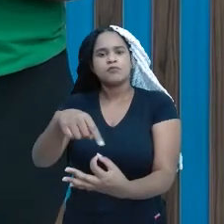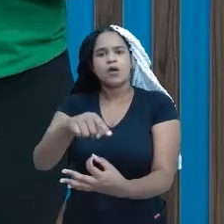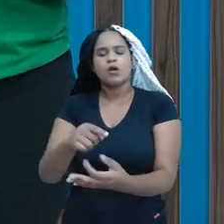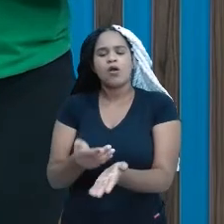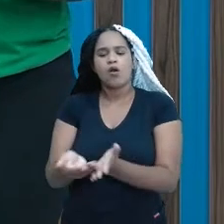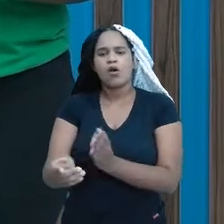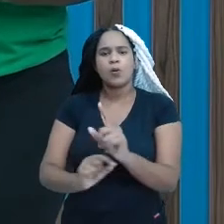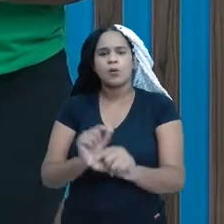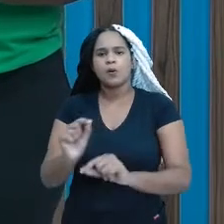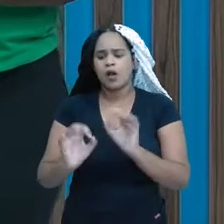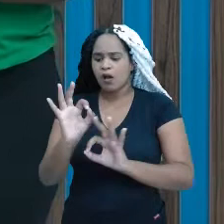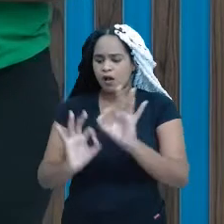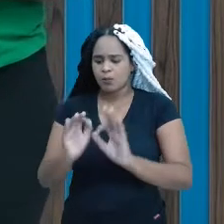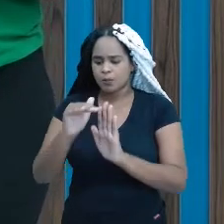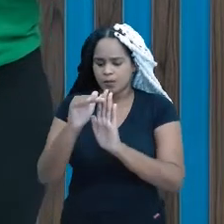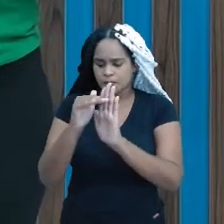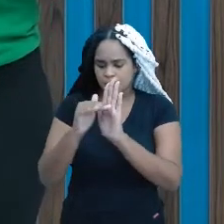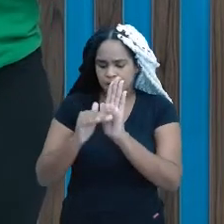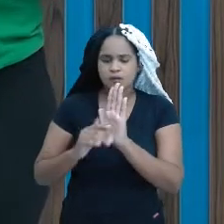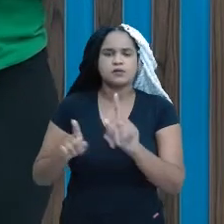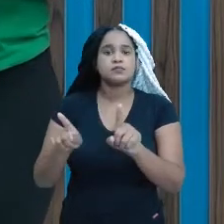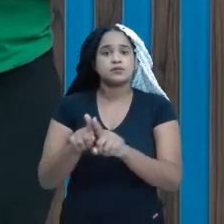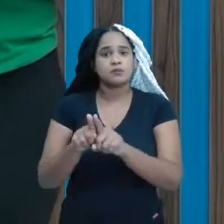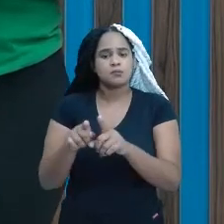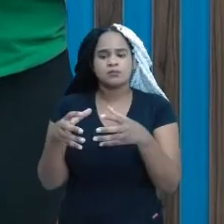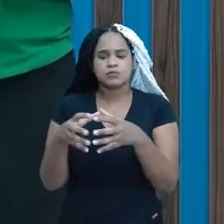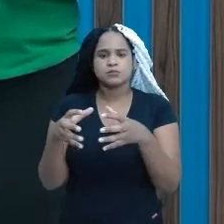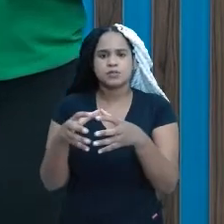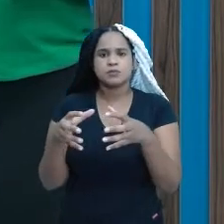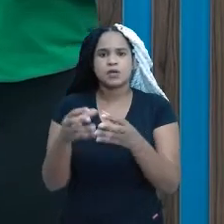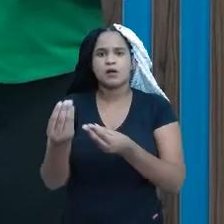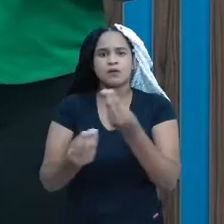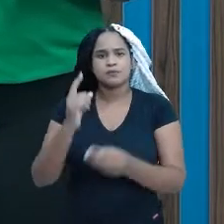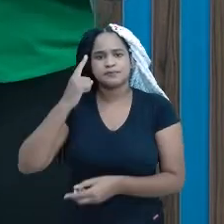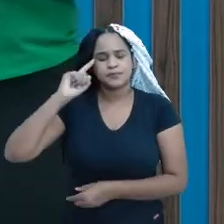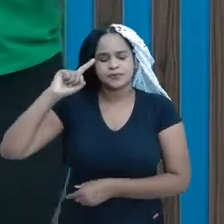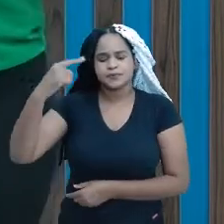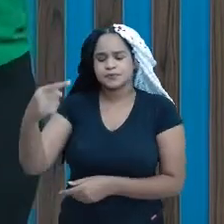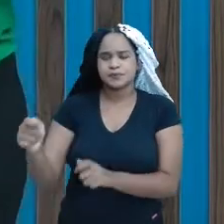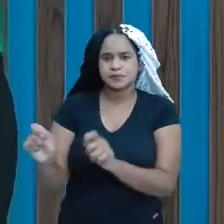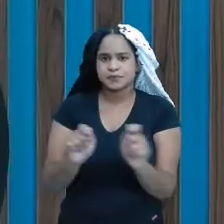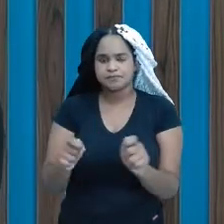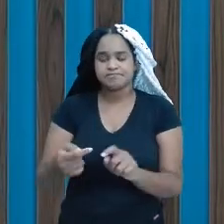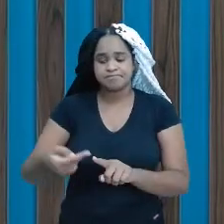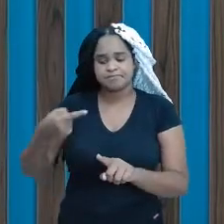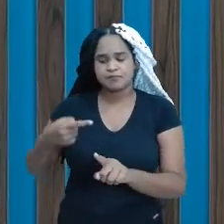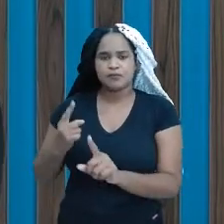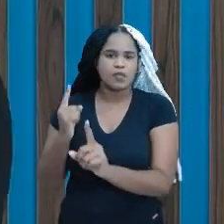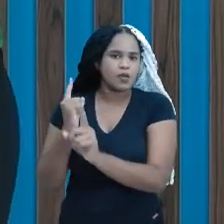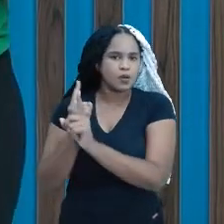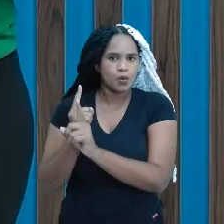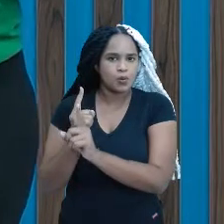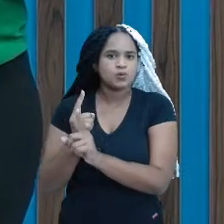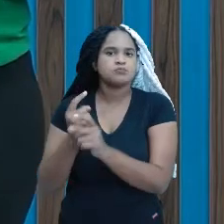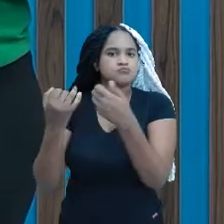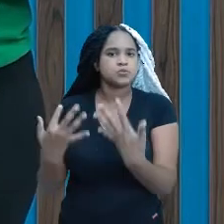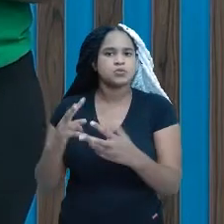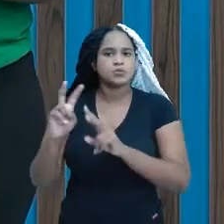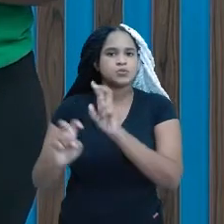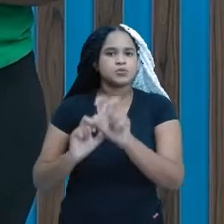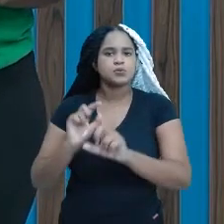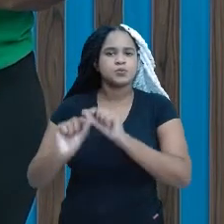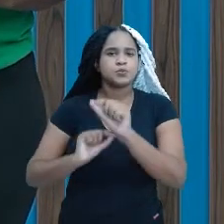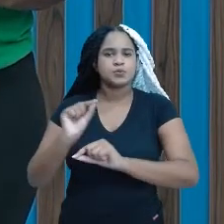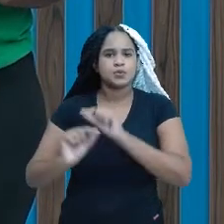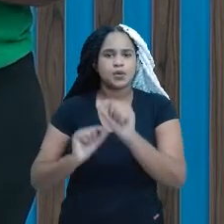a organizar e vivenciar a rotina. Percebemos que no último encontro falamos sobre a importância